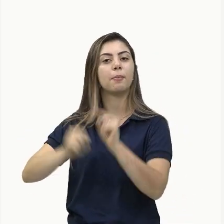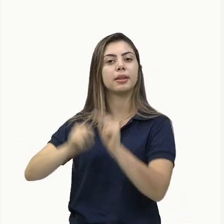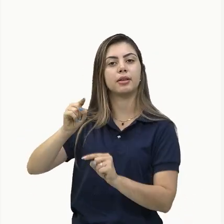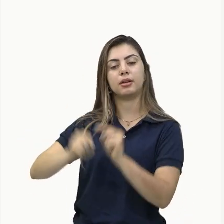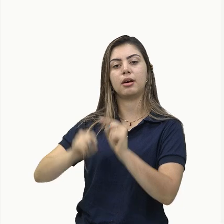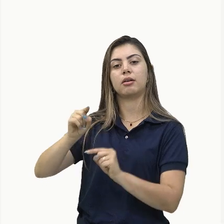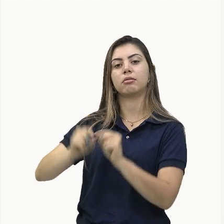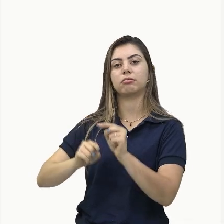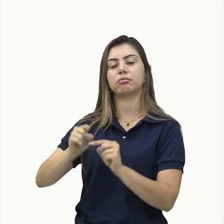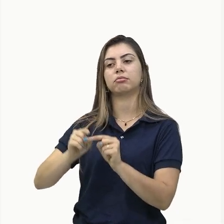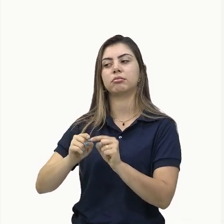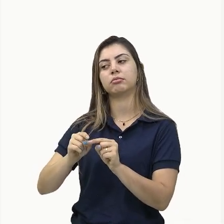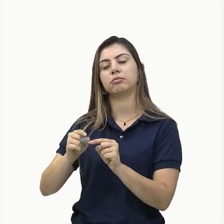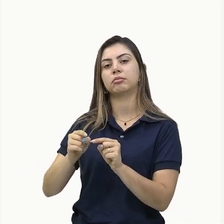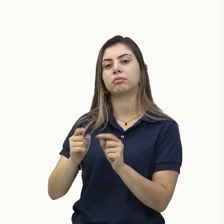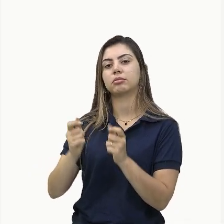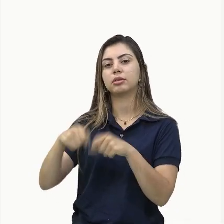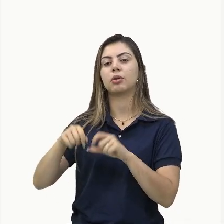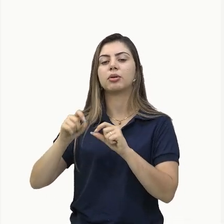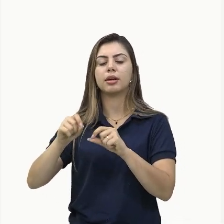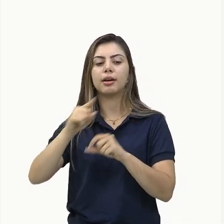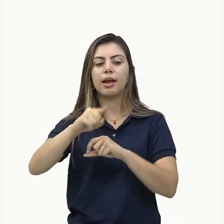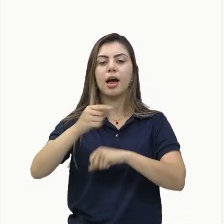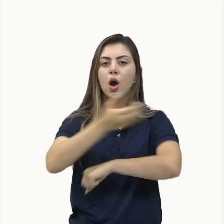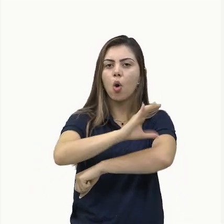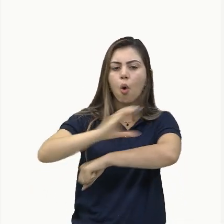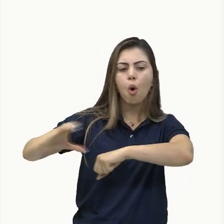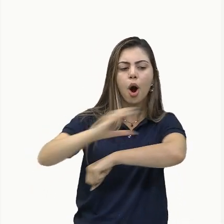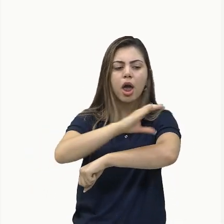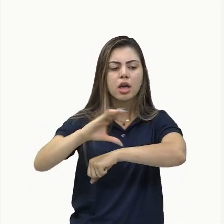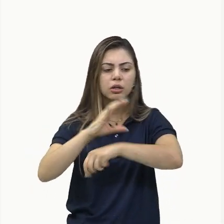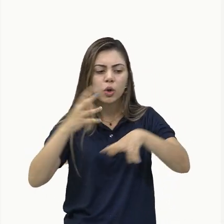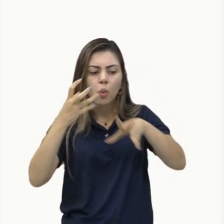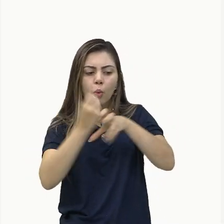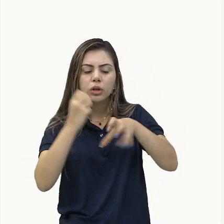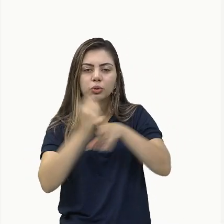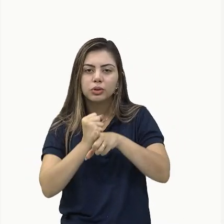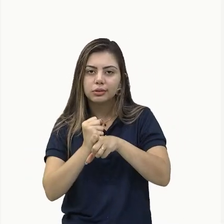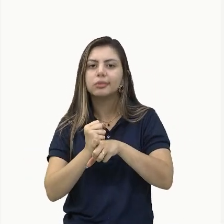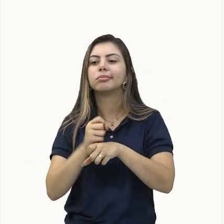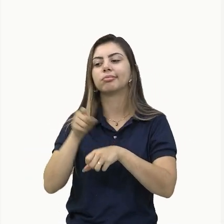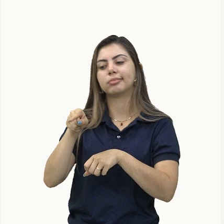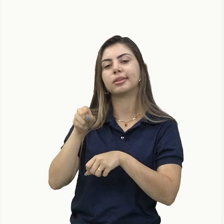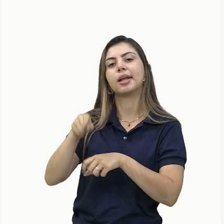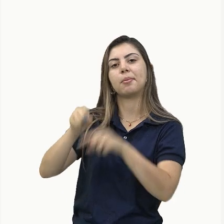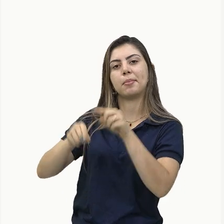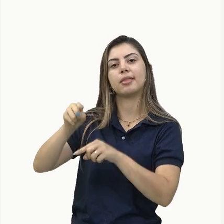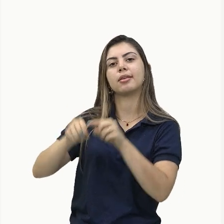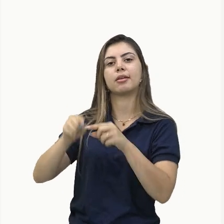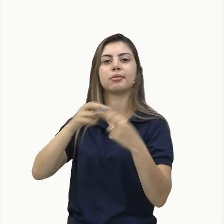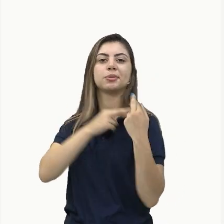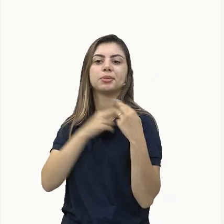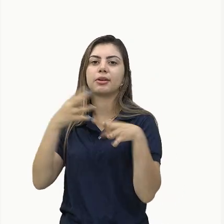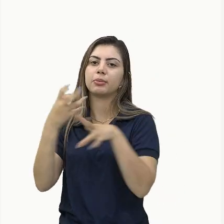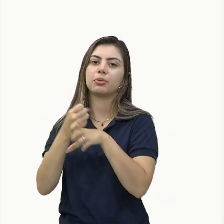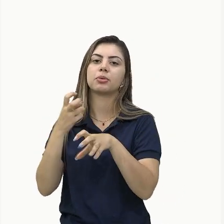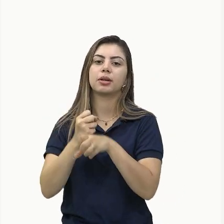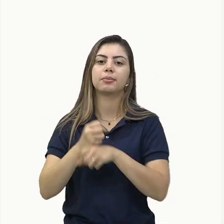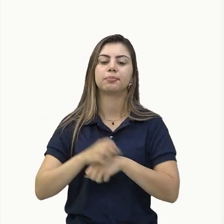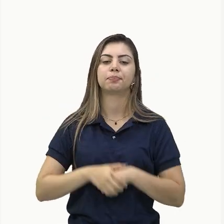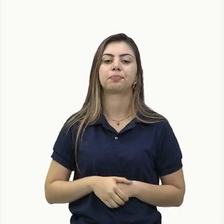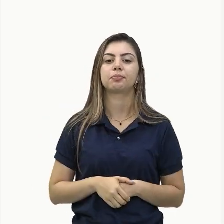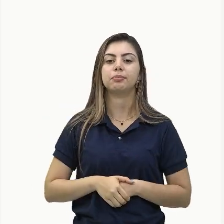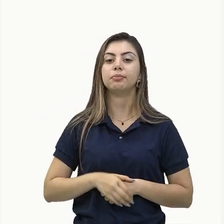mede o quê? Corrente elétrica, que é o amperímetro. Aí eu tenho aqui o símbolo do